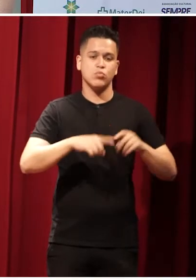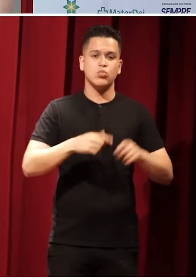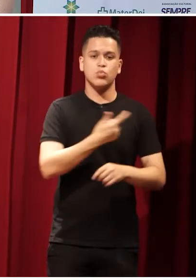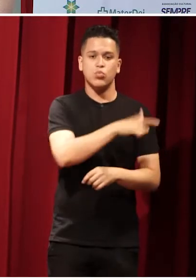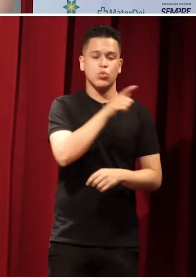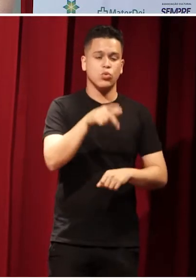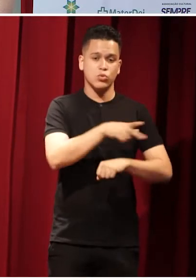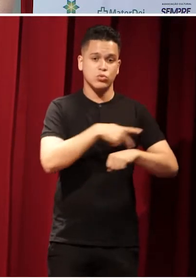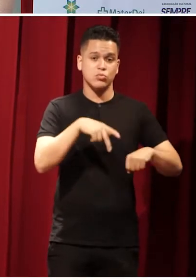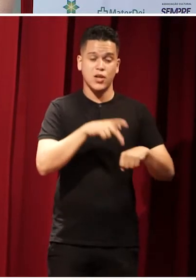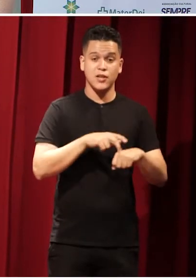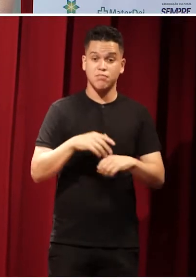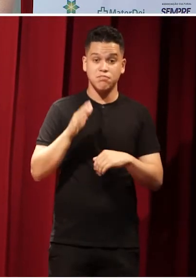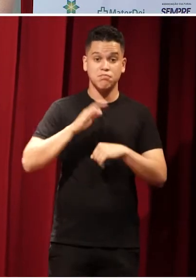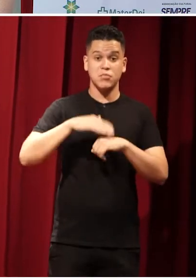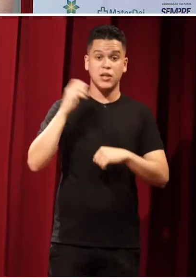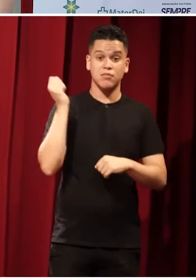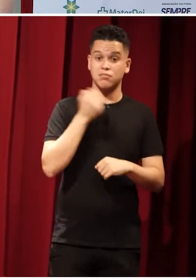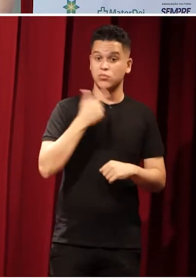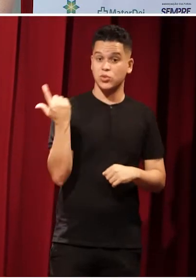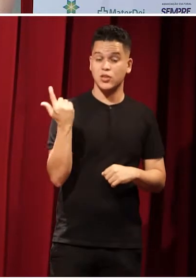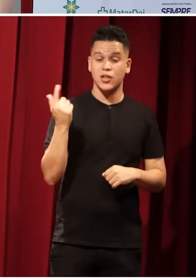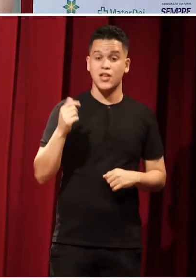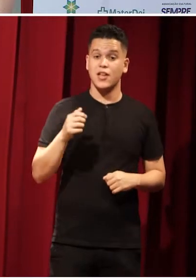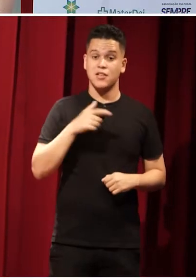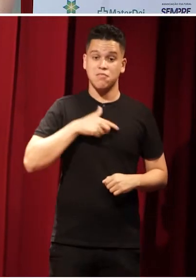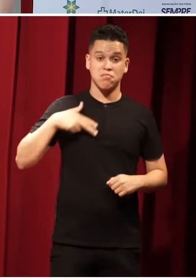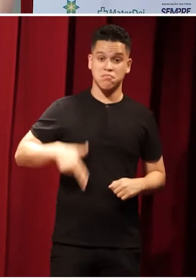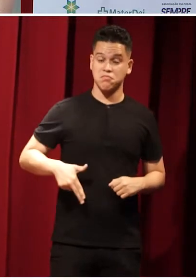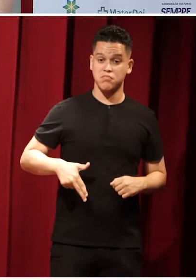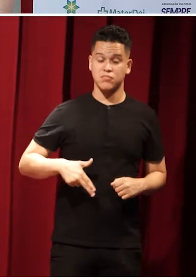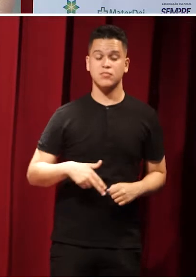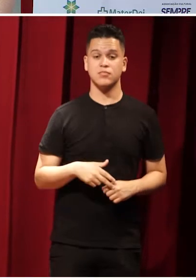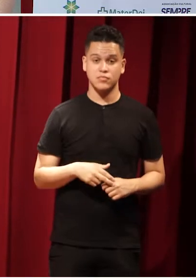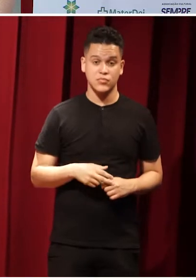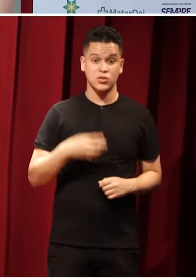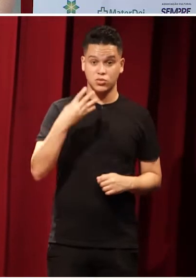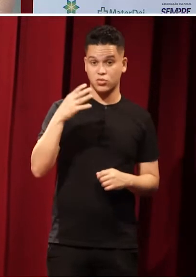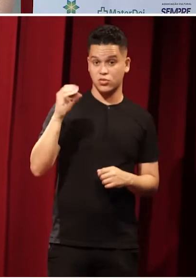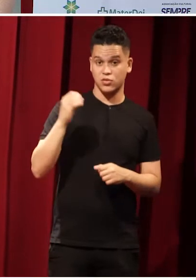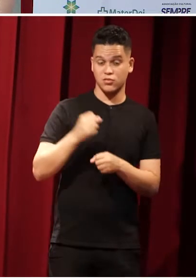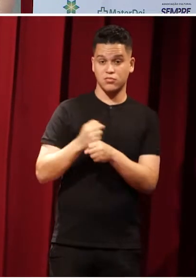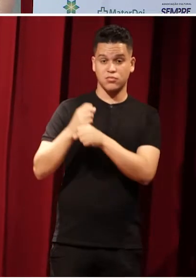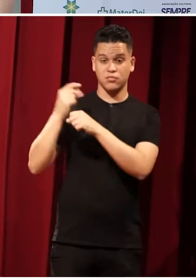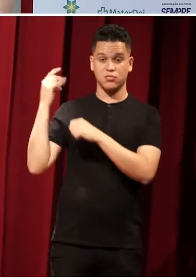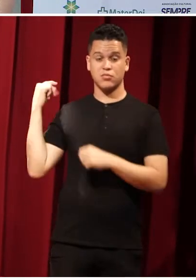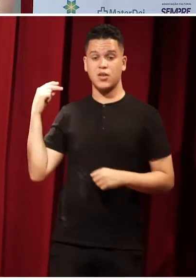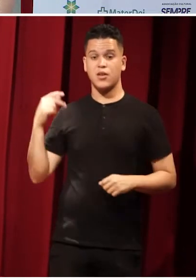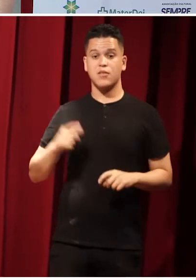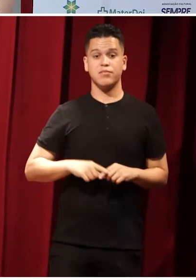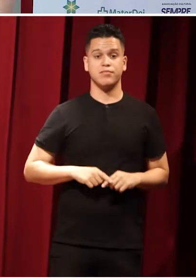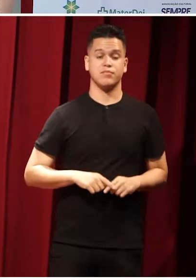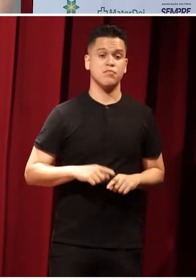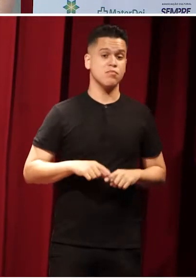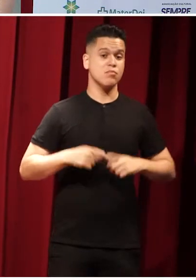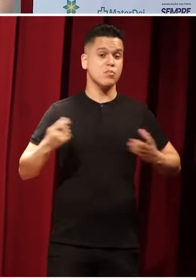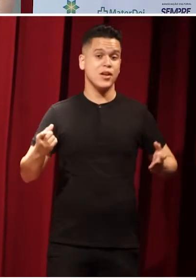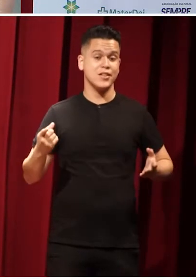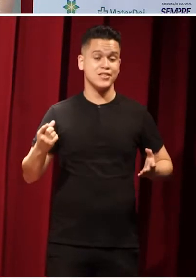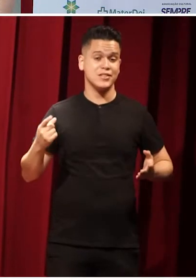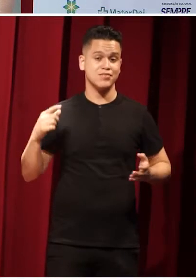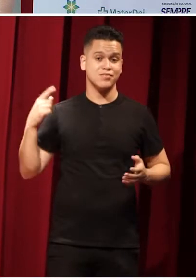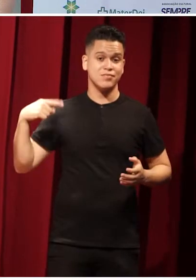produtos industriais mais importantes do que a China e que a Coreia. Nos últimos 40 anos, a China e a Coreia do